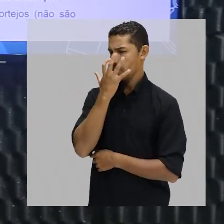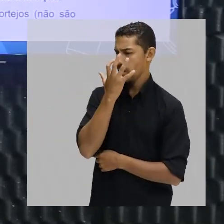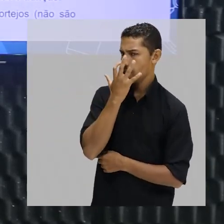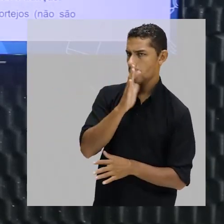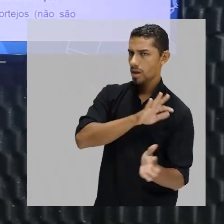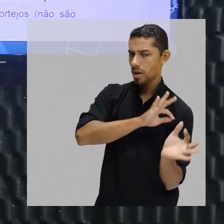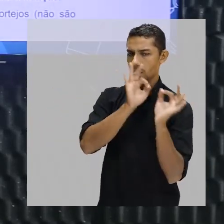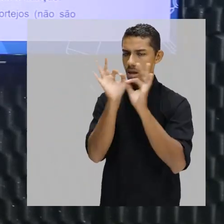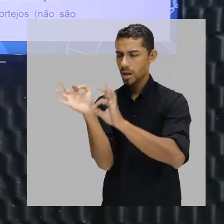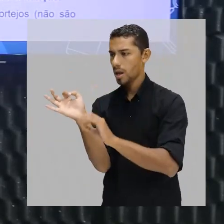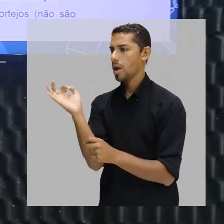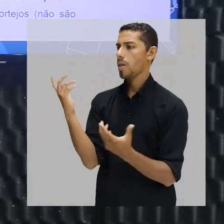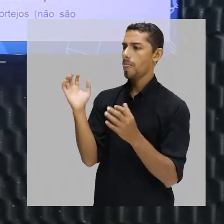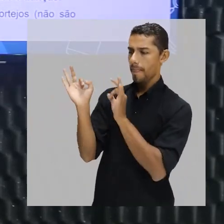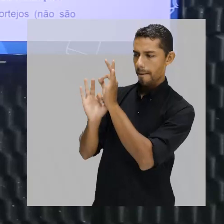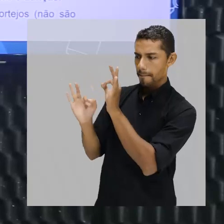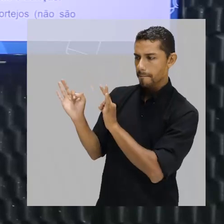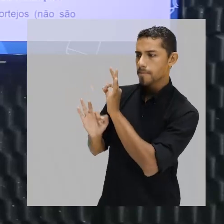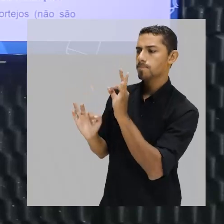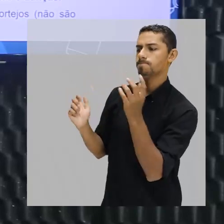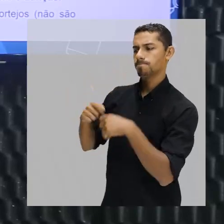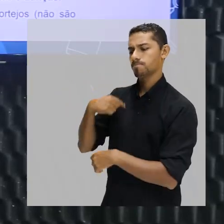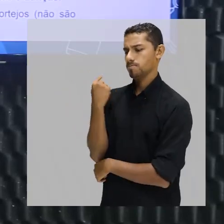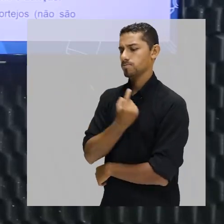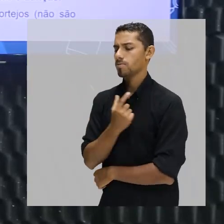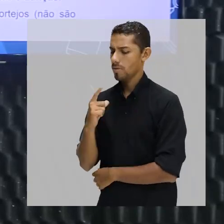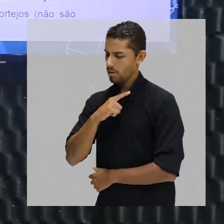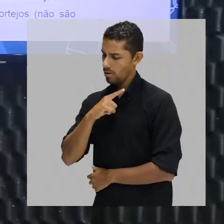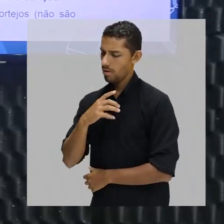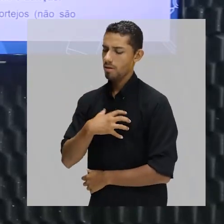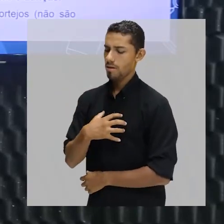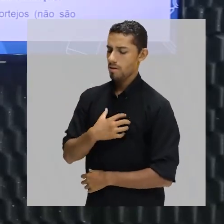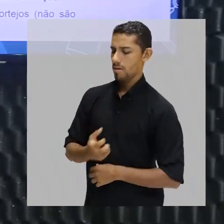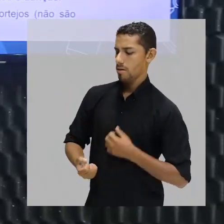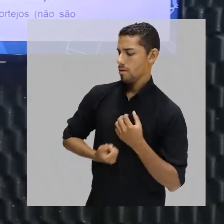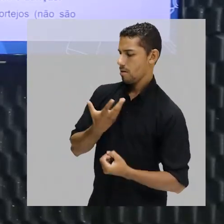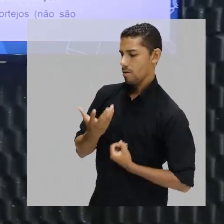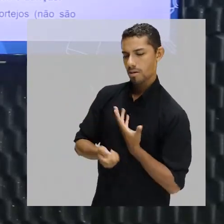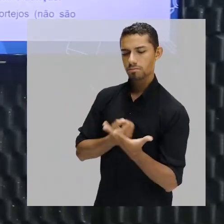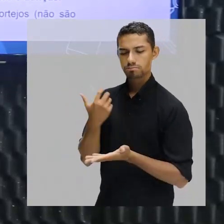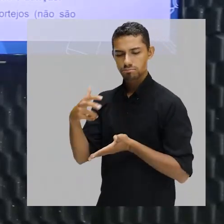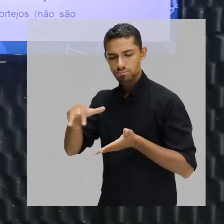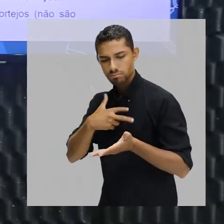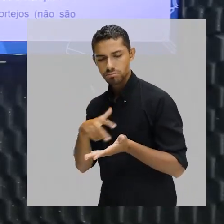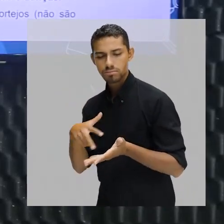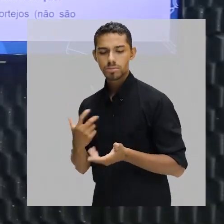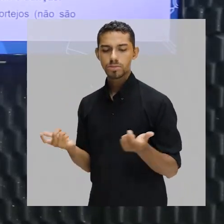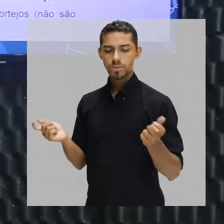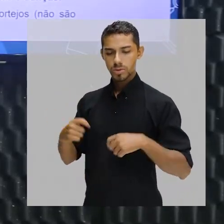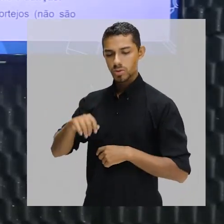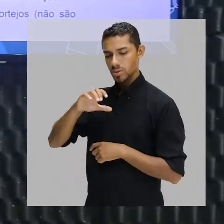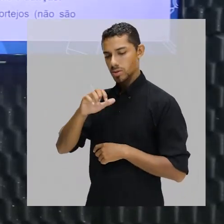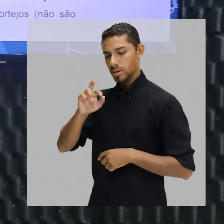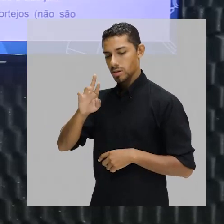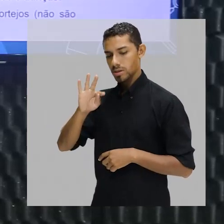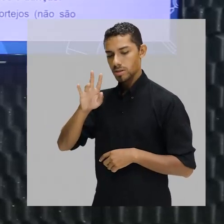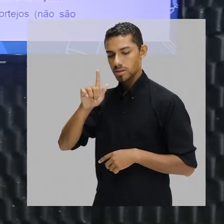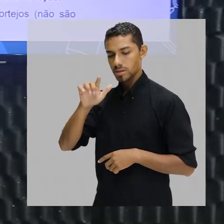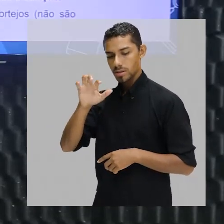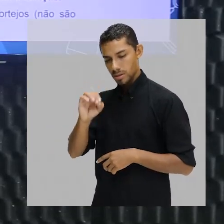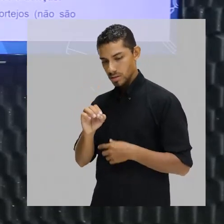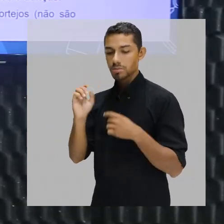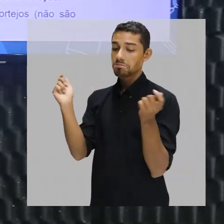e quem faz a montagem. Só que nós temos uma dramaturgia específica dançada. Cortejo dançado nas ruas com cantigas,